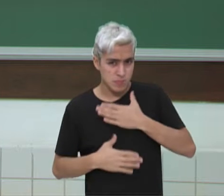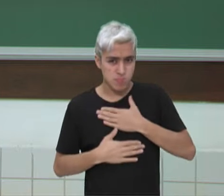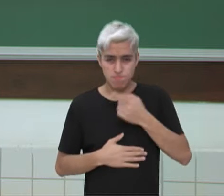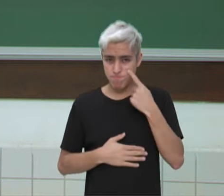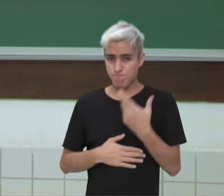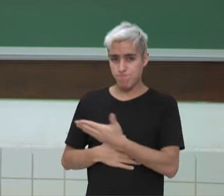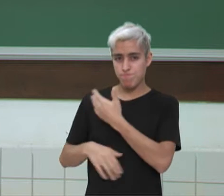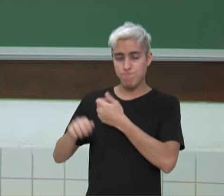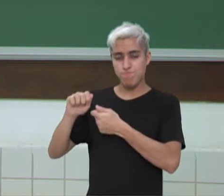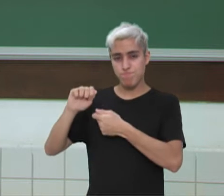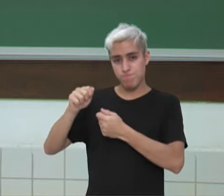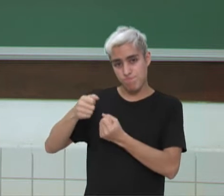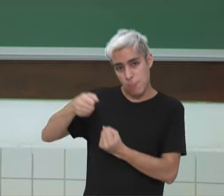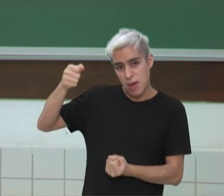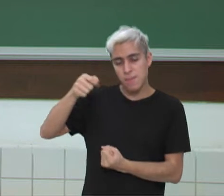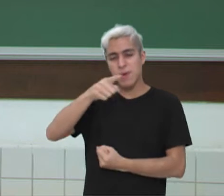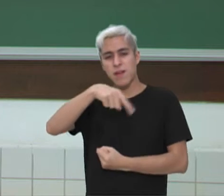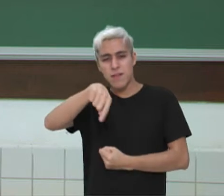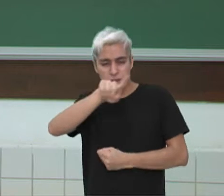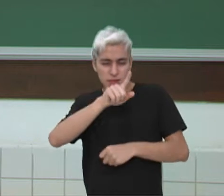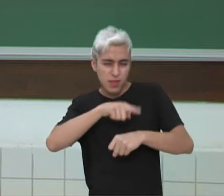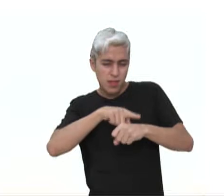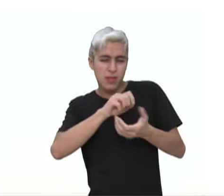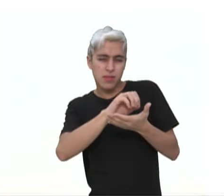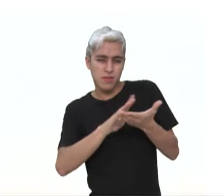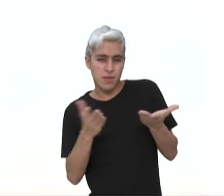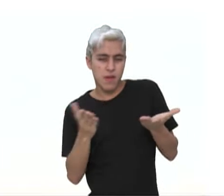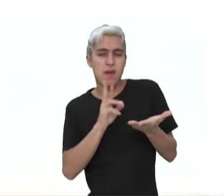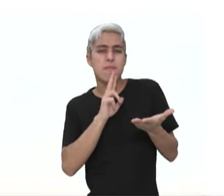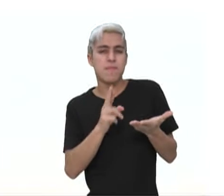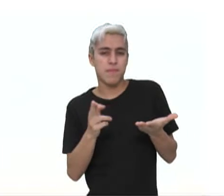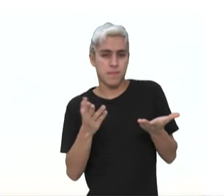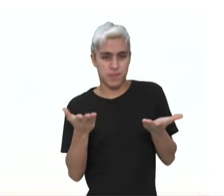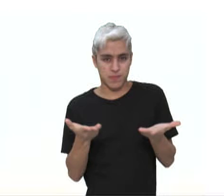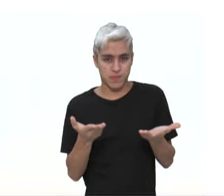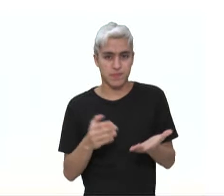mapa? Então, tarefa para você fazer. Responde aí.